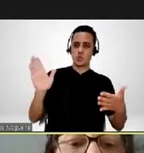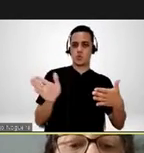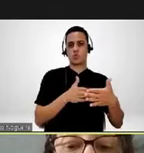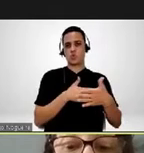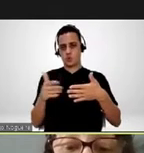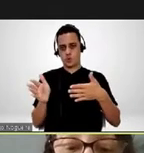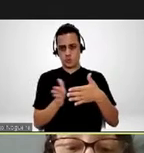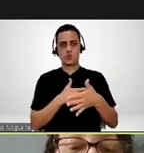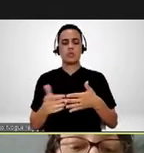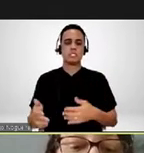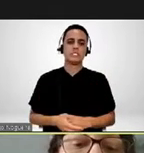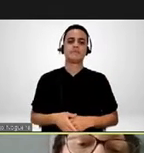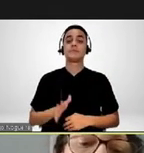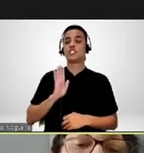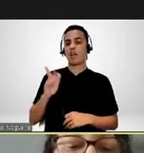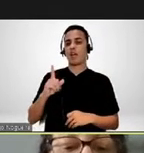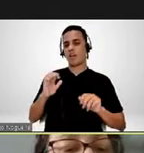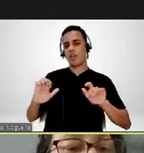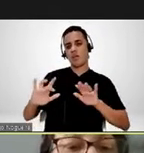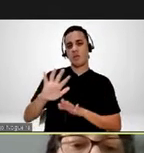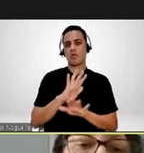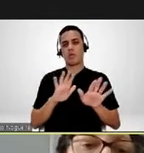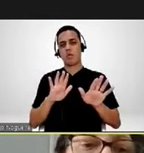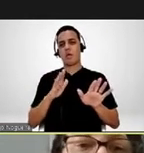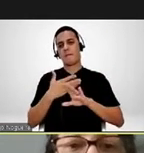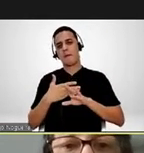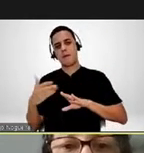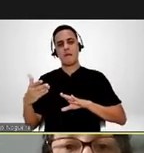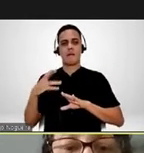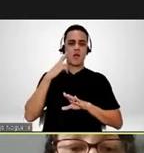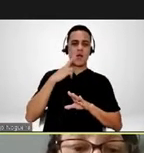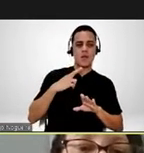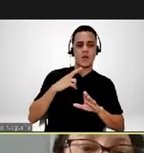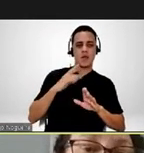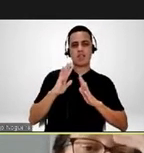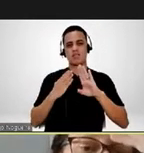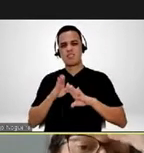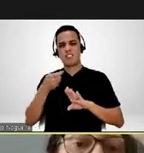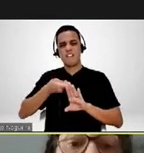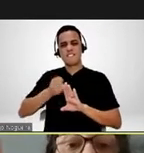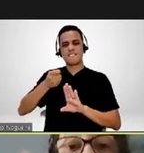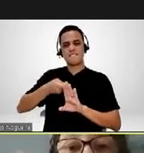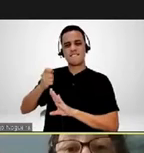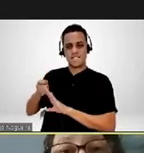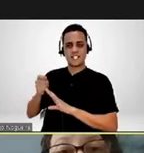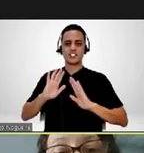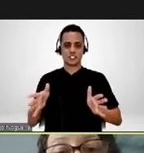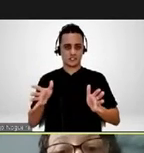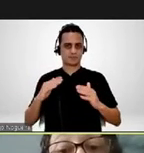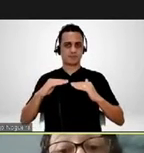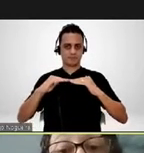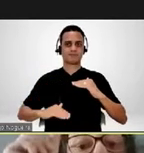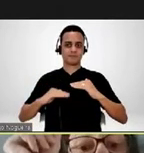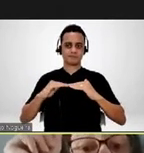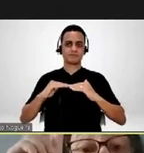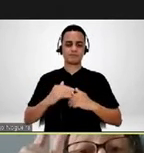algumas interferências, né, brancos, cinzas, rosas, chapiscos, aí do meio para o final. Ao centro dessas 2 grandes